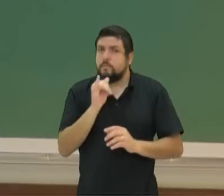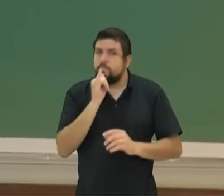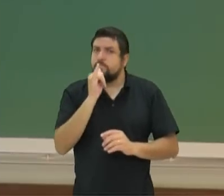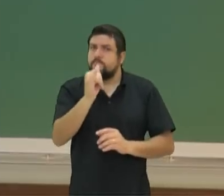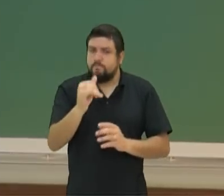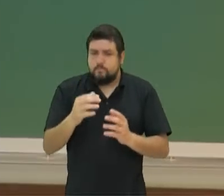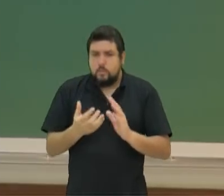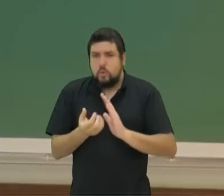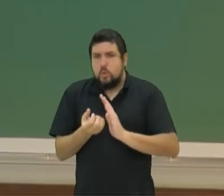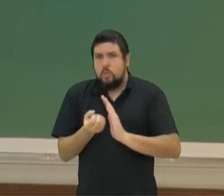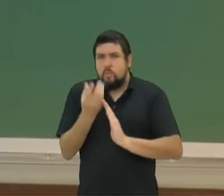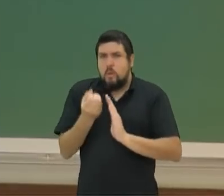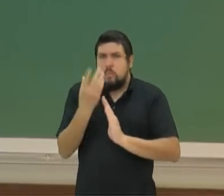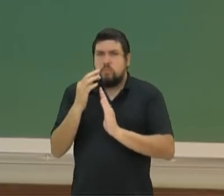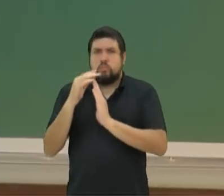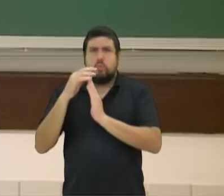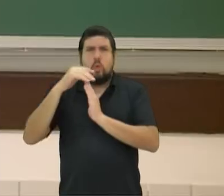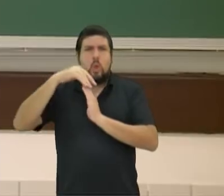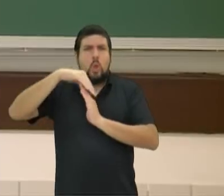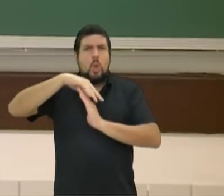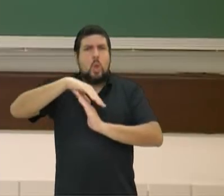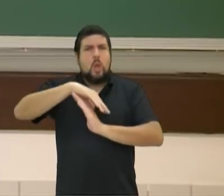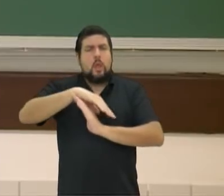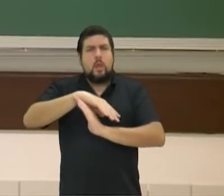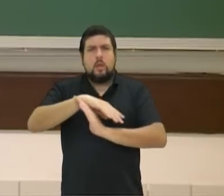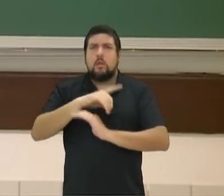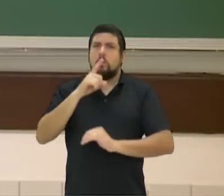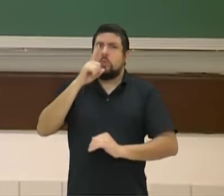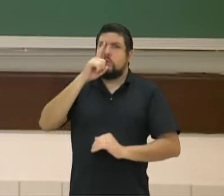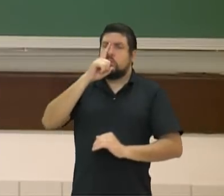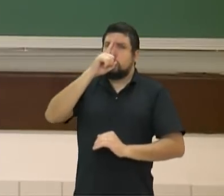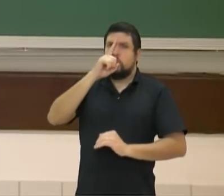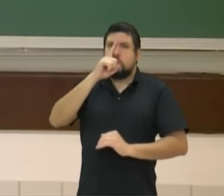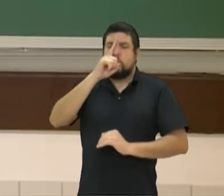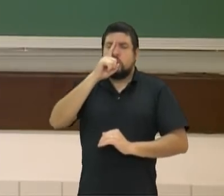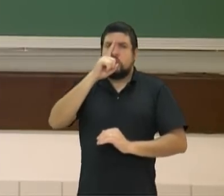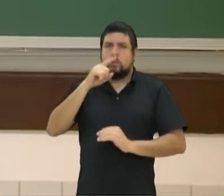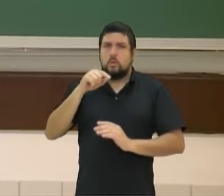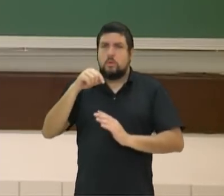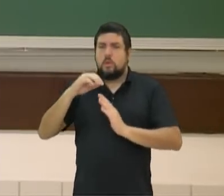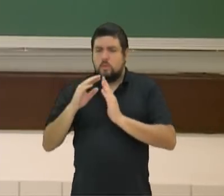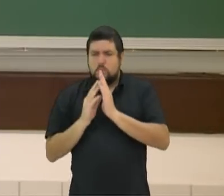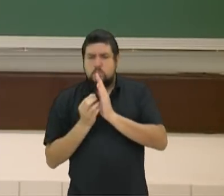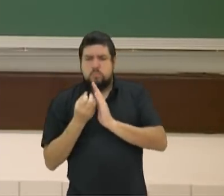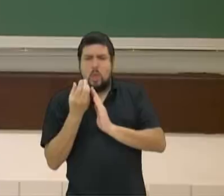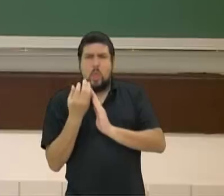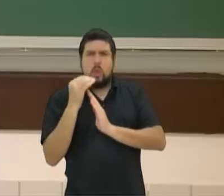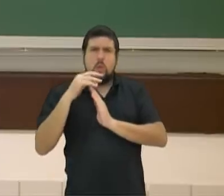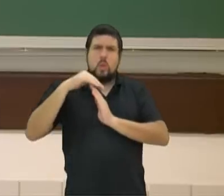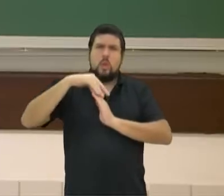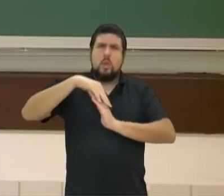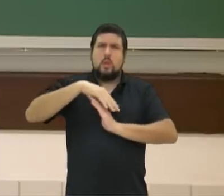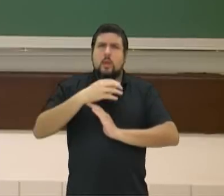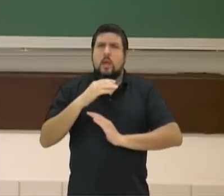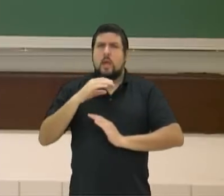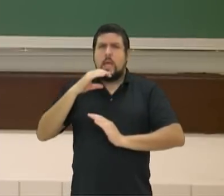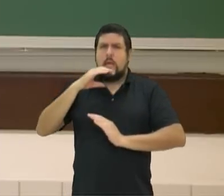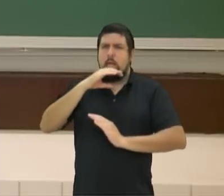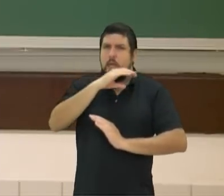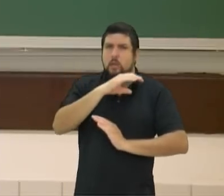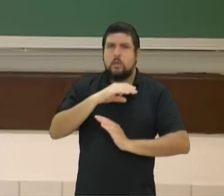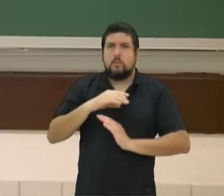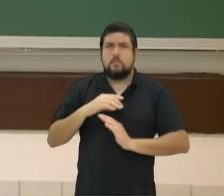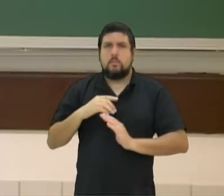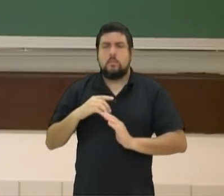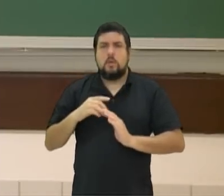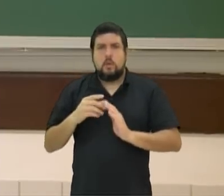extremamente quente, ela tem composições diferentes. Existem até lavas de vulcões que são de cores diferentes. Você sabia que